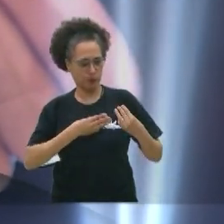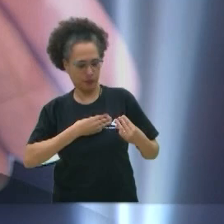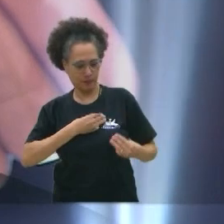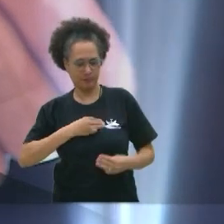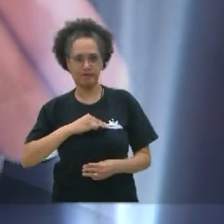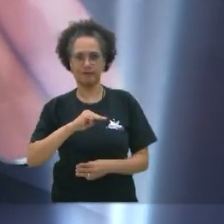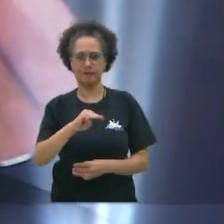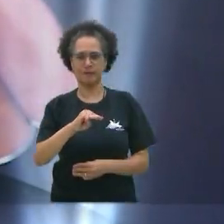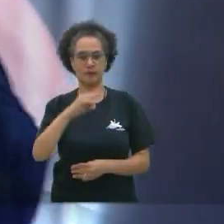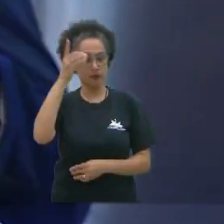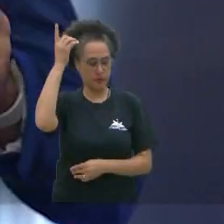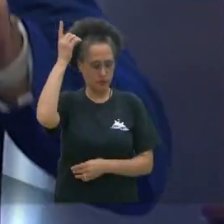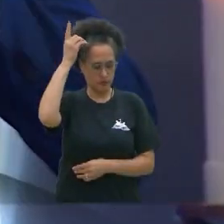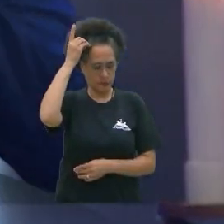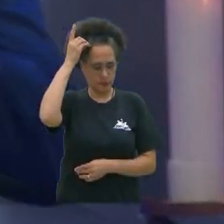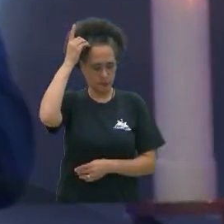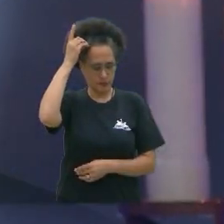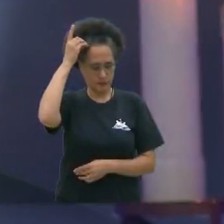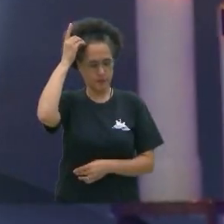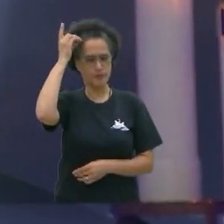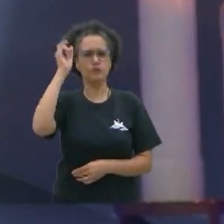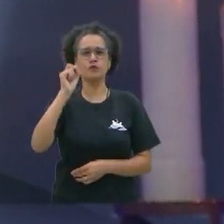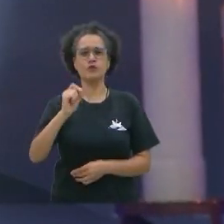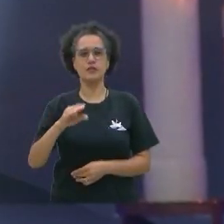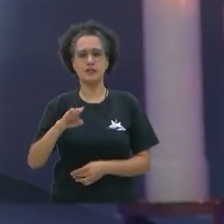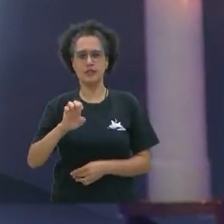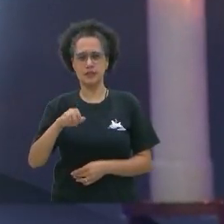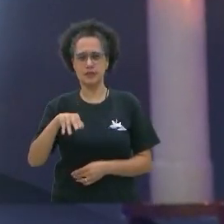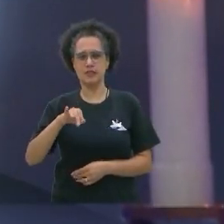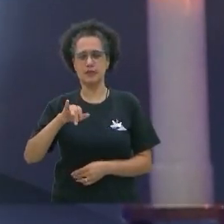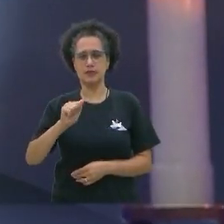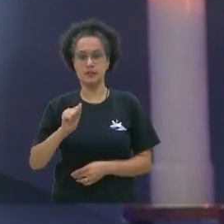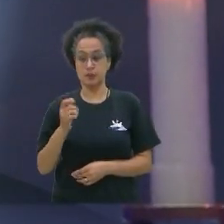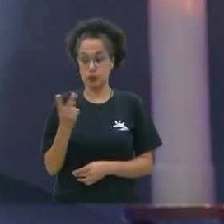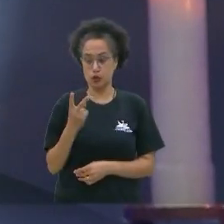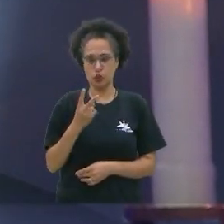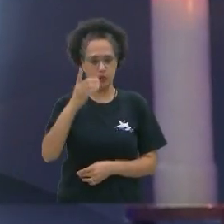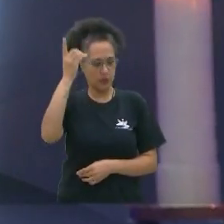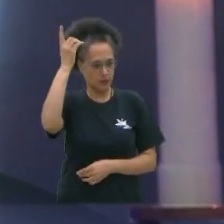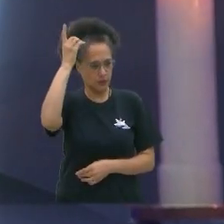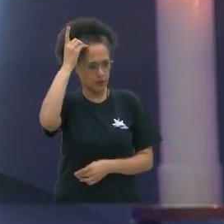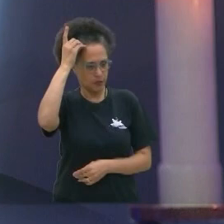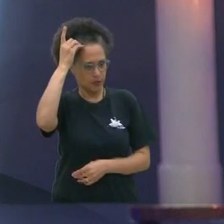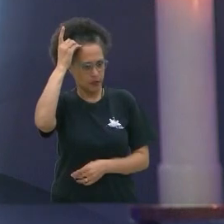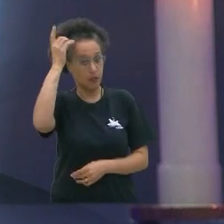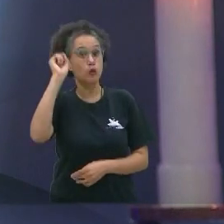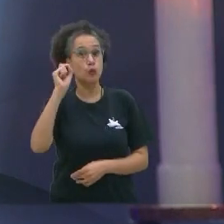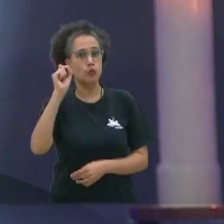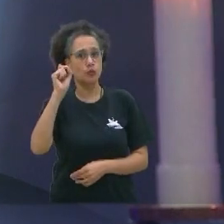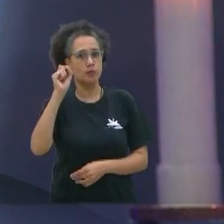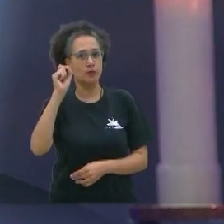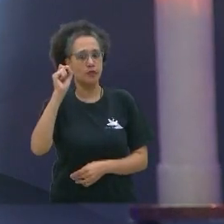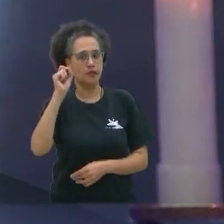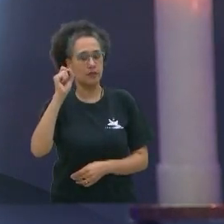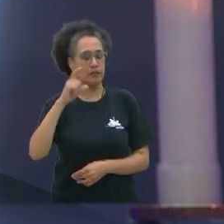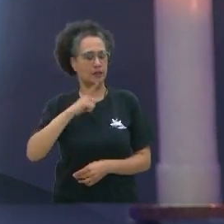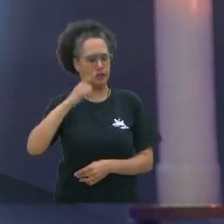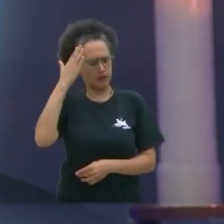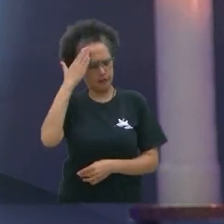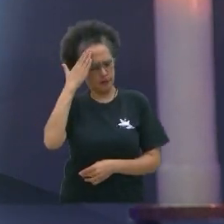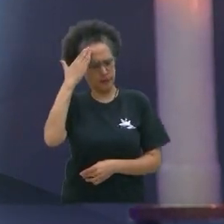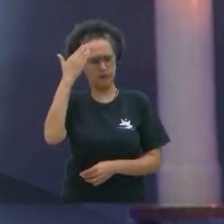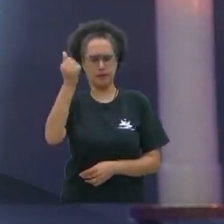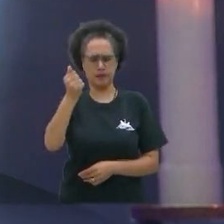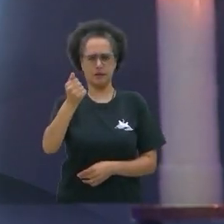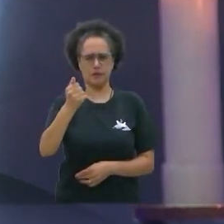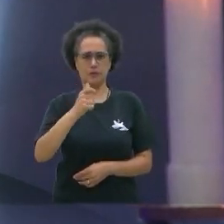ciência, ele entrelaça com outros dois dons, o do conselho e da sabedoria. Ligados